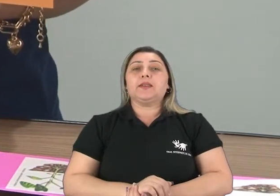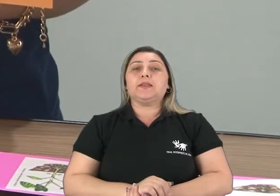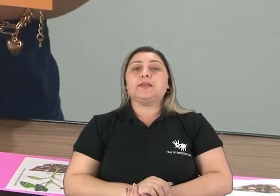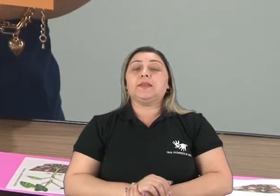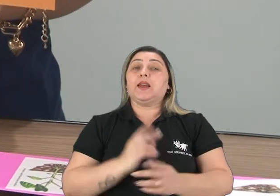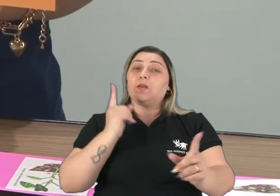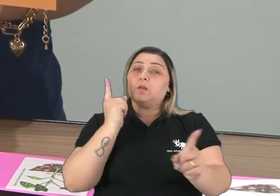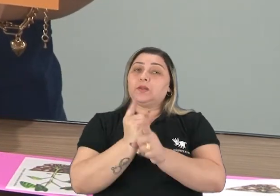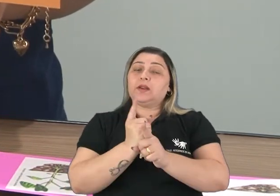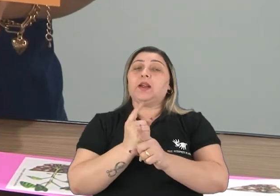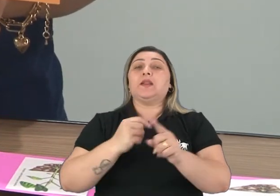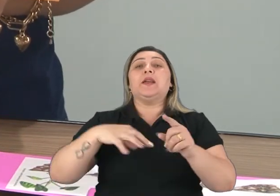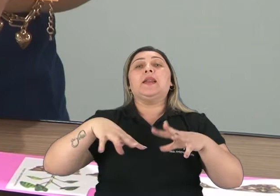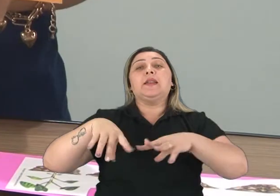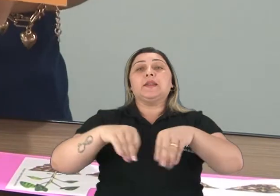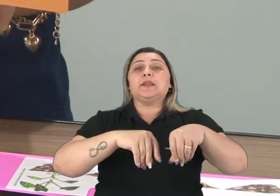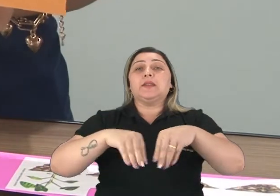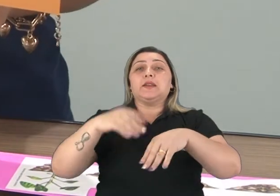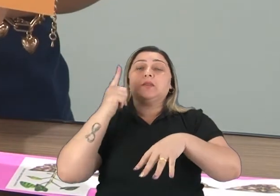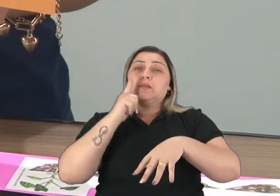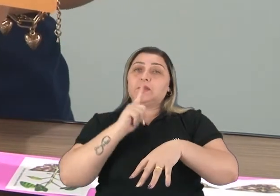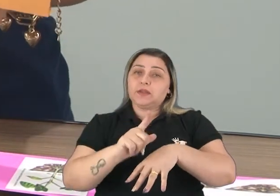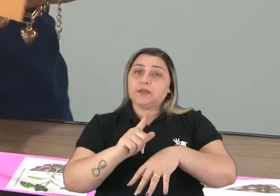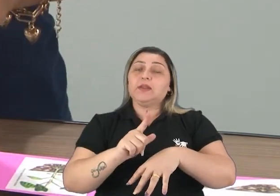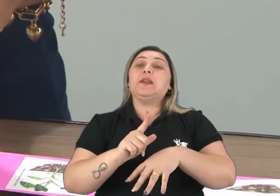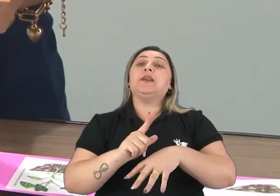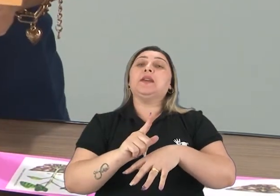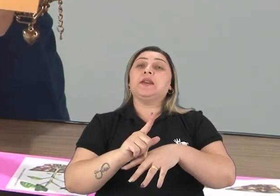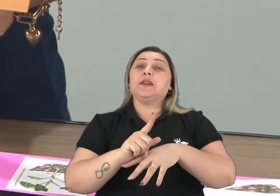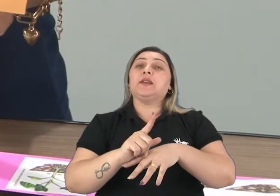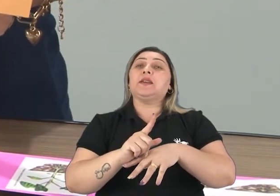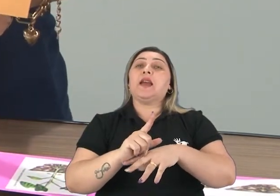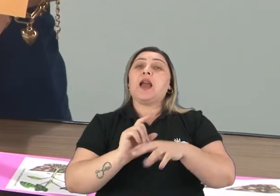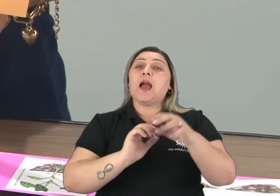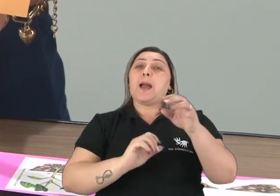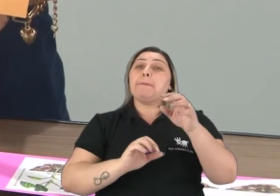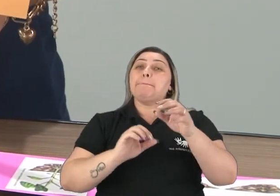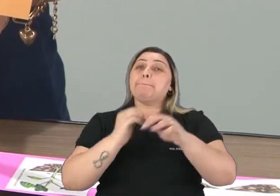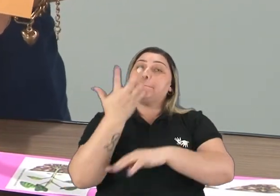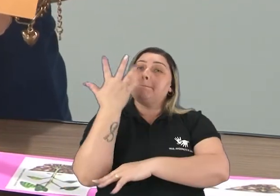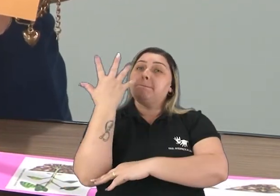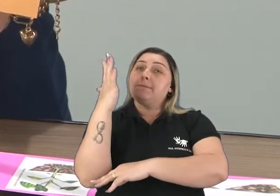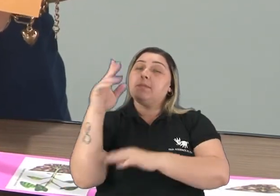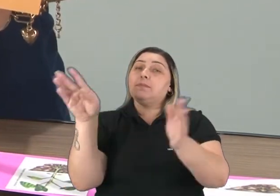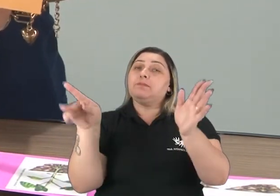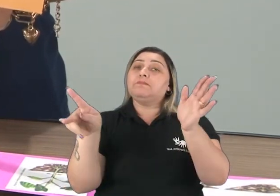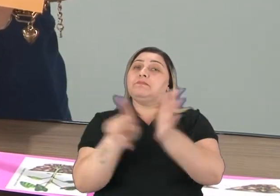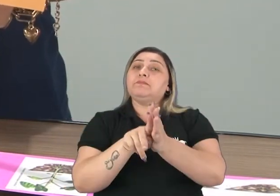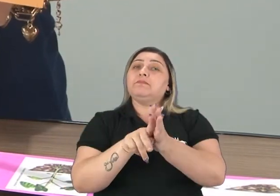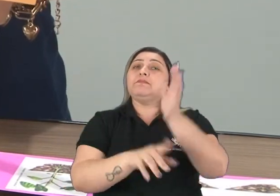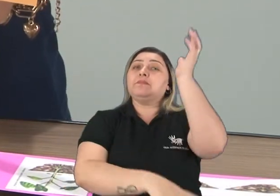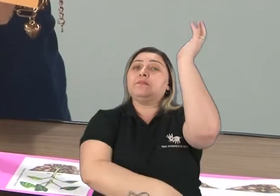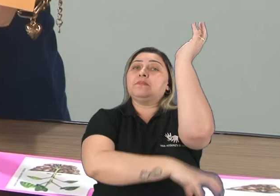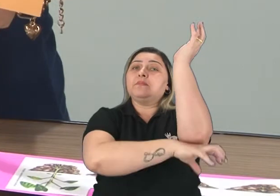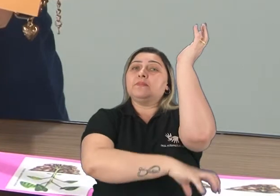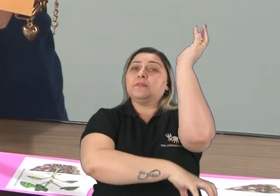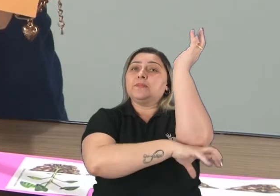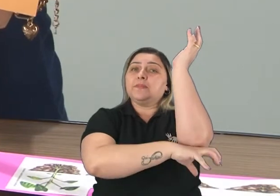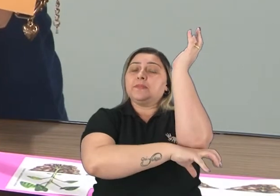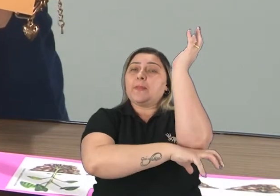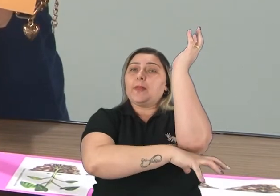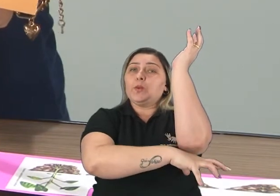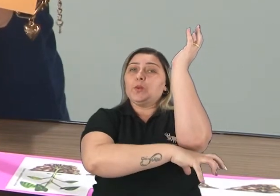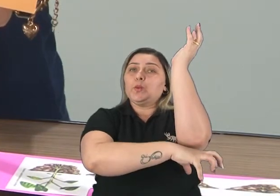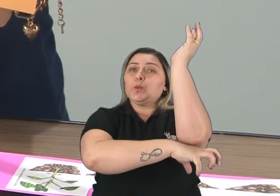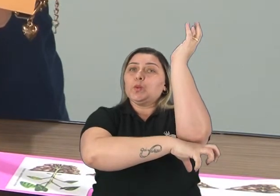que é encontrado na terra, ele consegue chegar até a planta através de suas raízes. Suas raízes